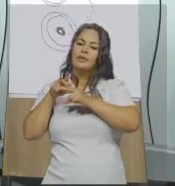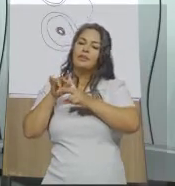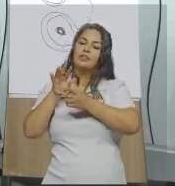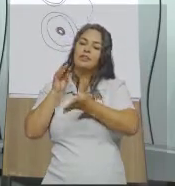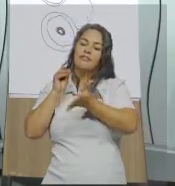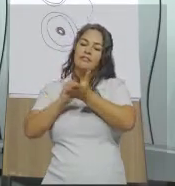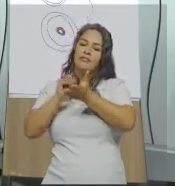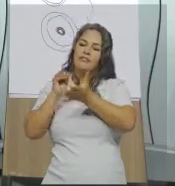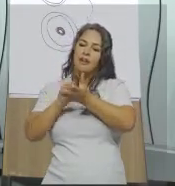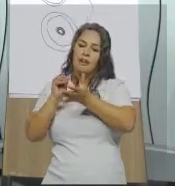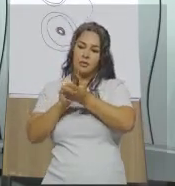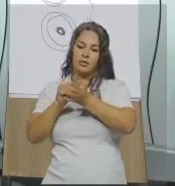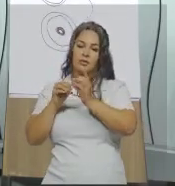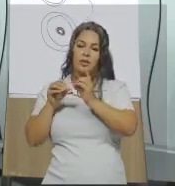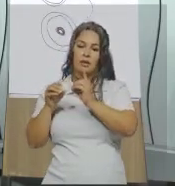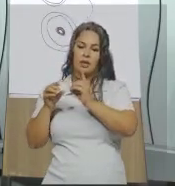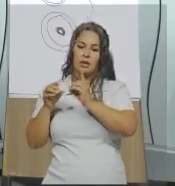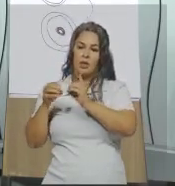de insônias.